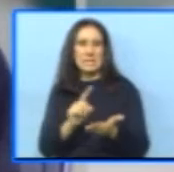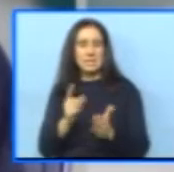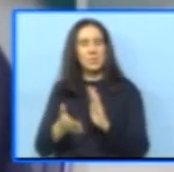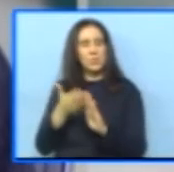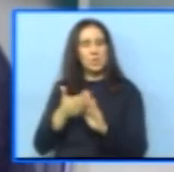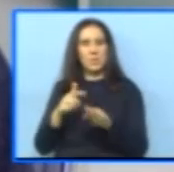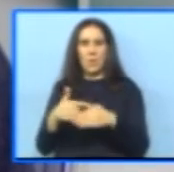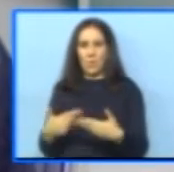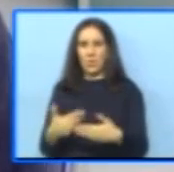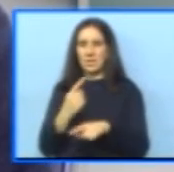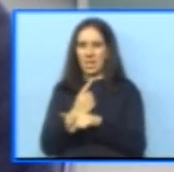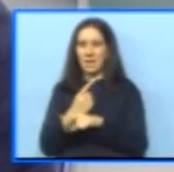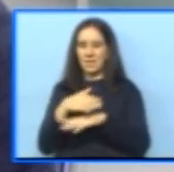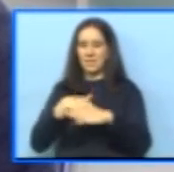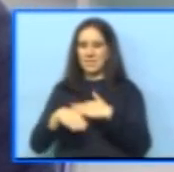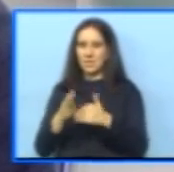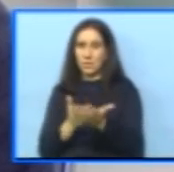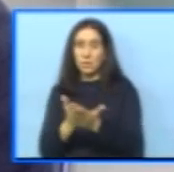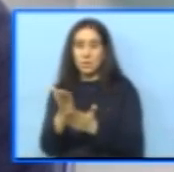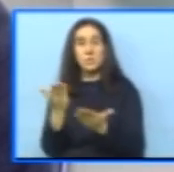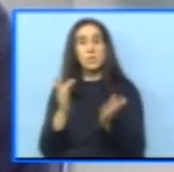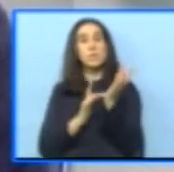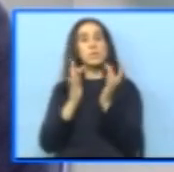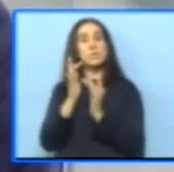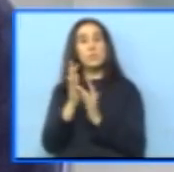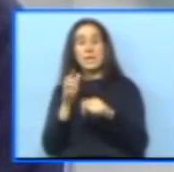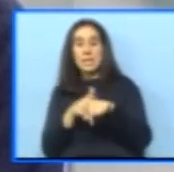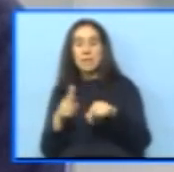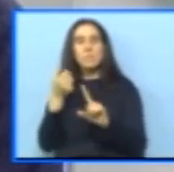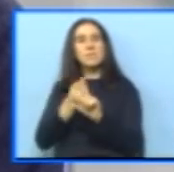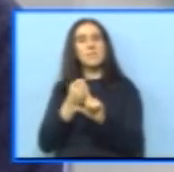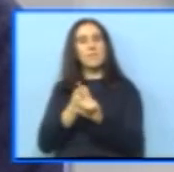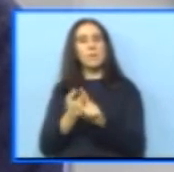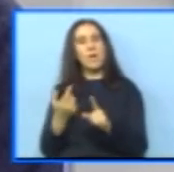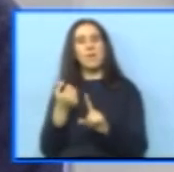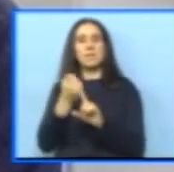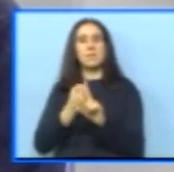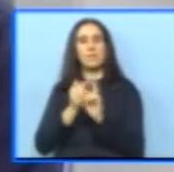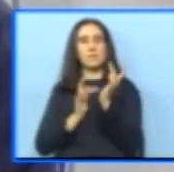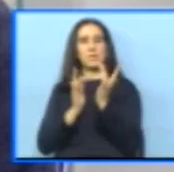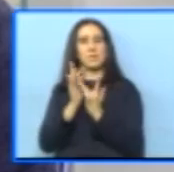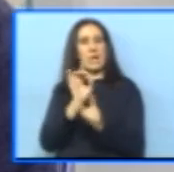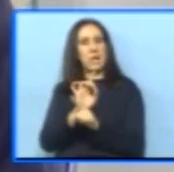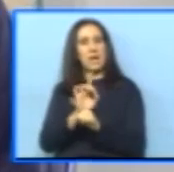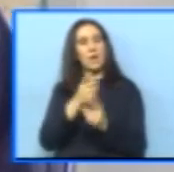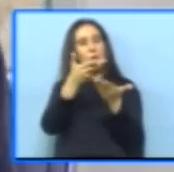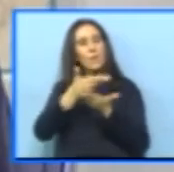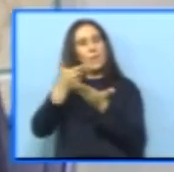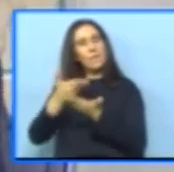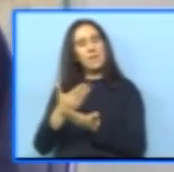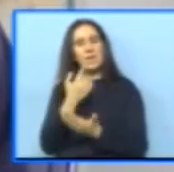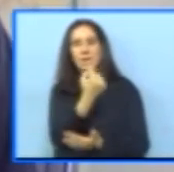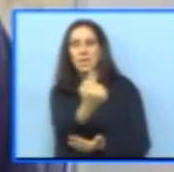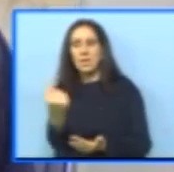hoje também continuar a fazer. Ou seja, este desafio que Jesus fez neste tempo é o desafio que Jesus continua a convidar-nos a fazer em